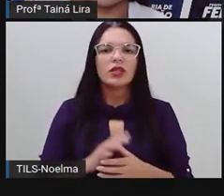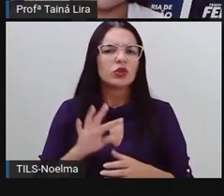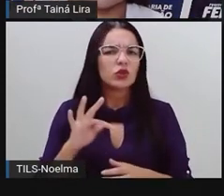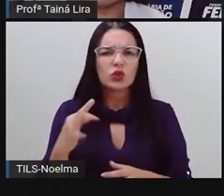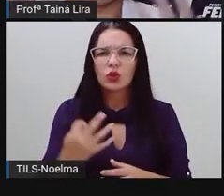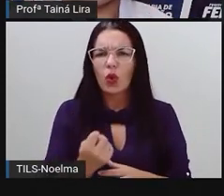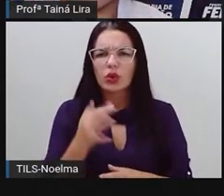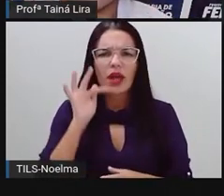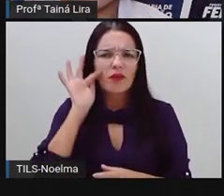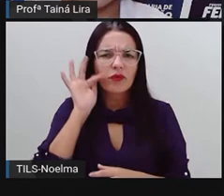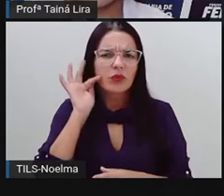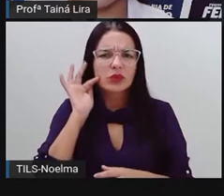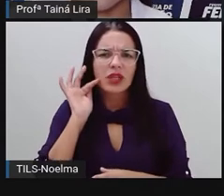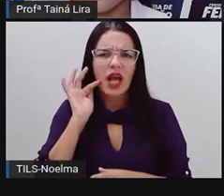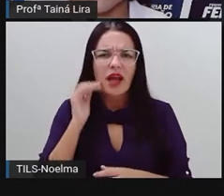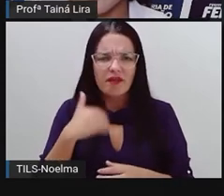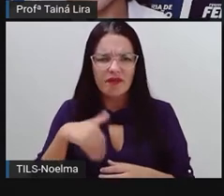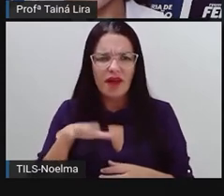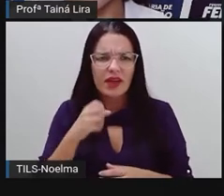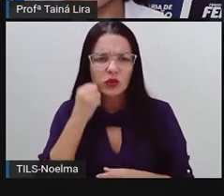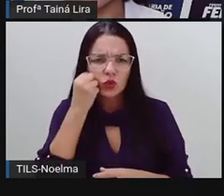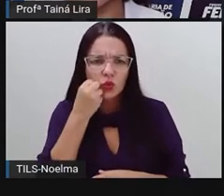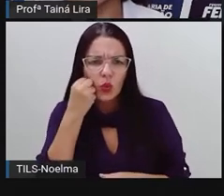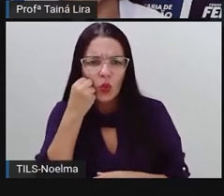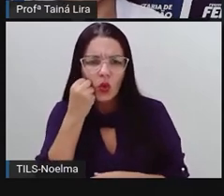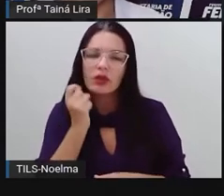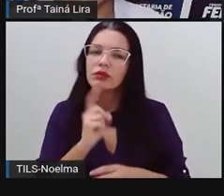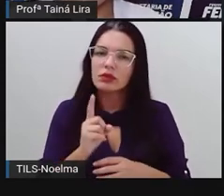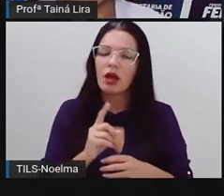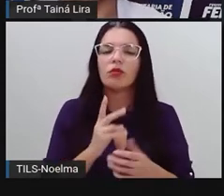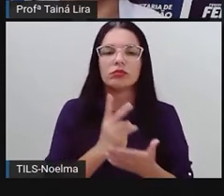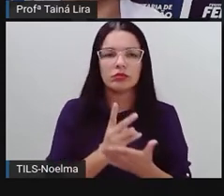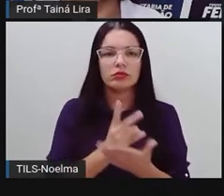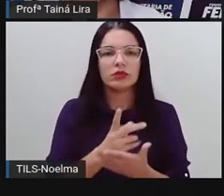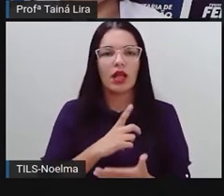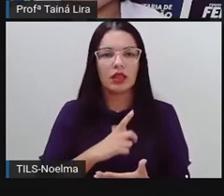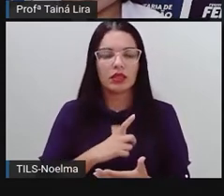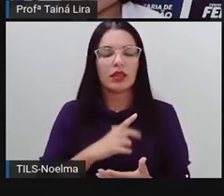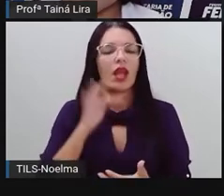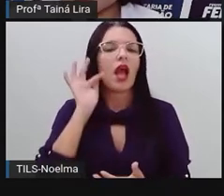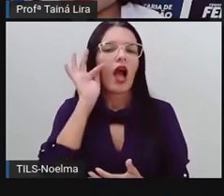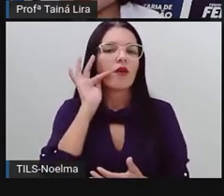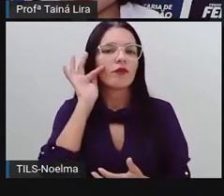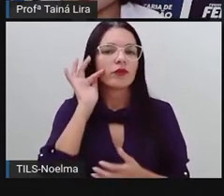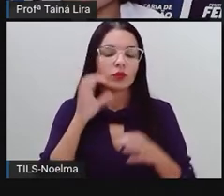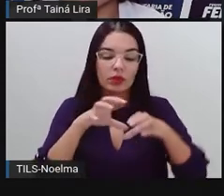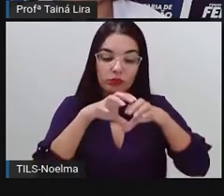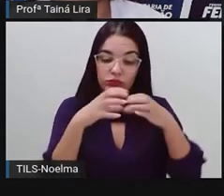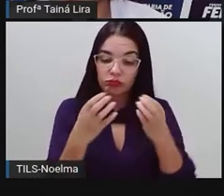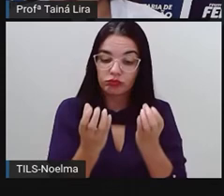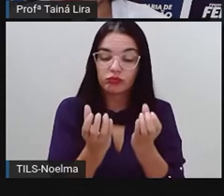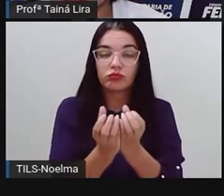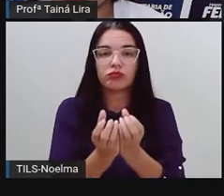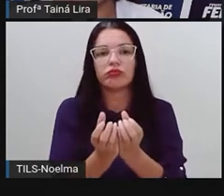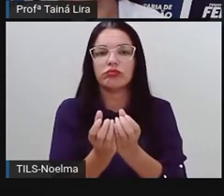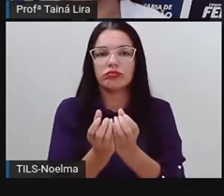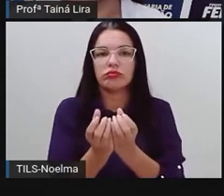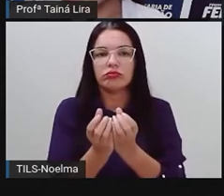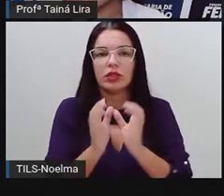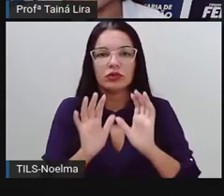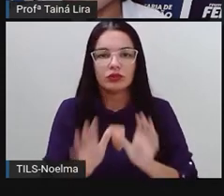fruta que eu for vendida vai virar suquinho de garrafa e não é verdade a gente também encontra aí a fruta né em